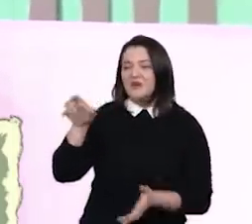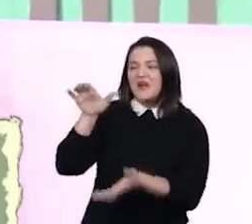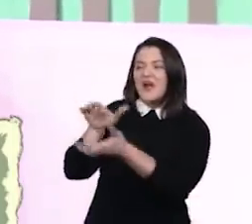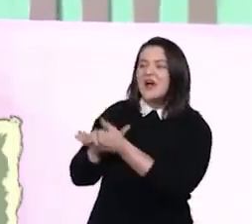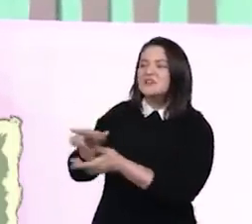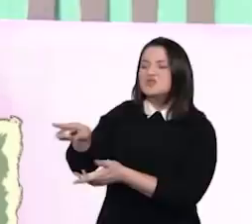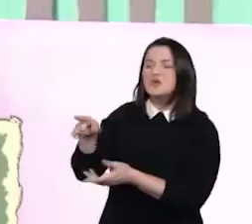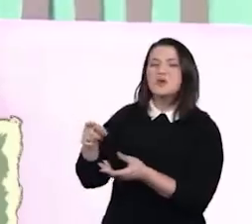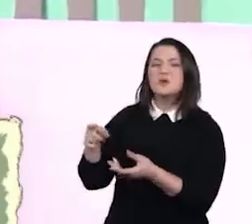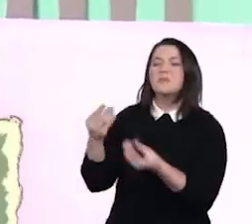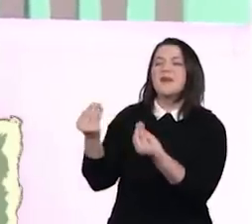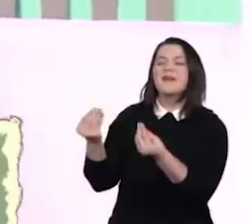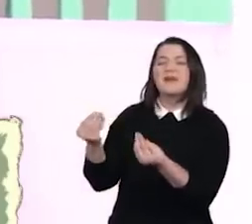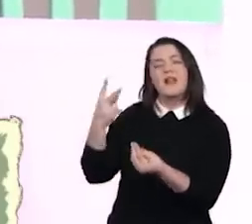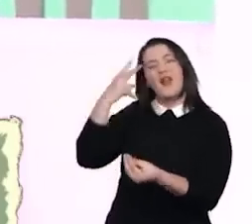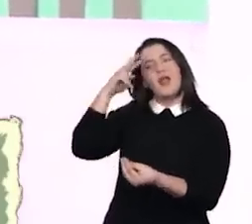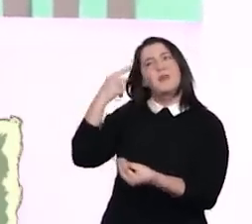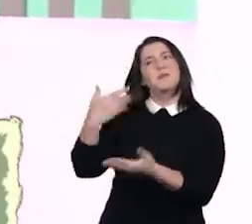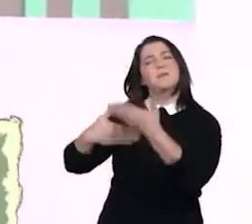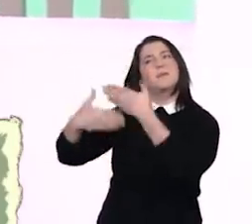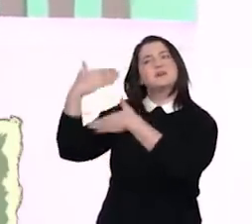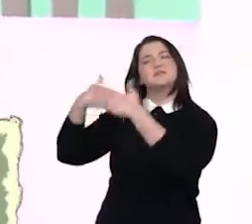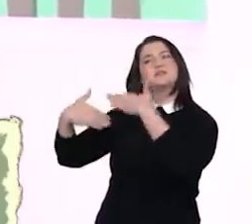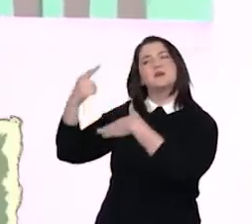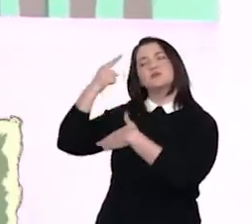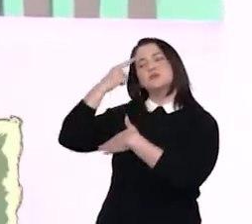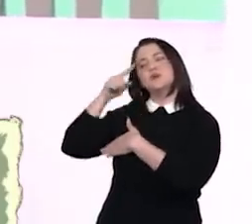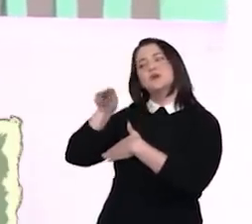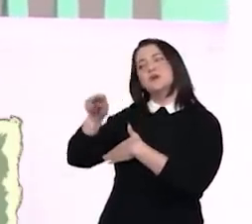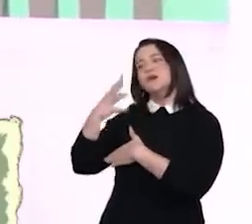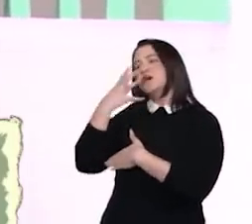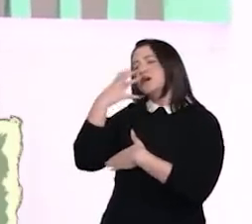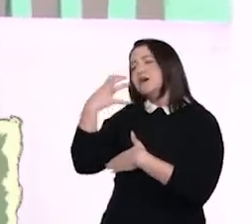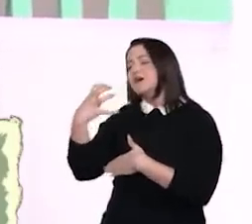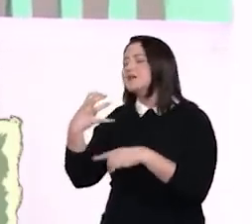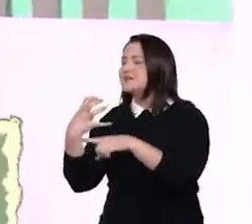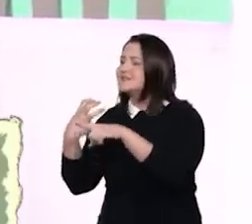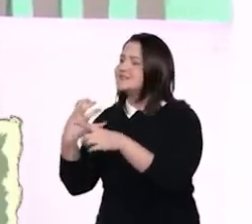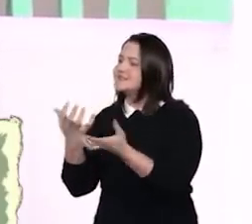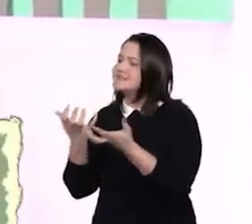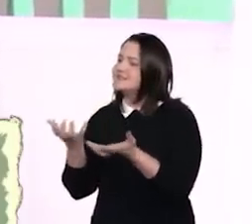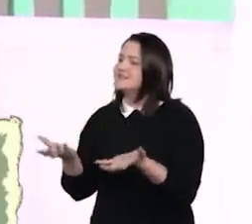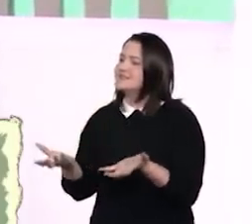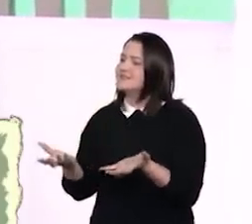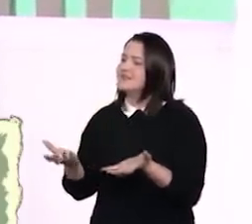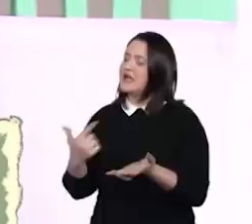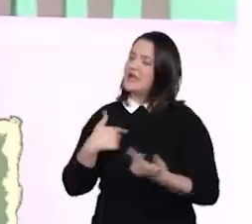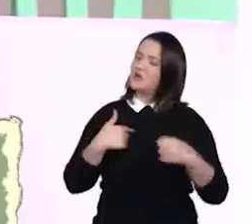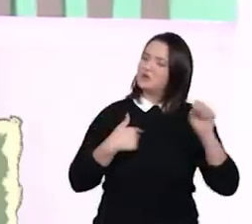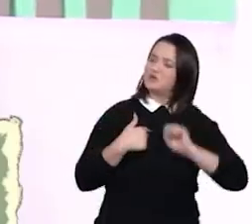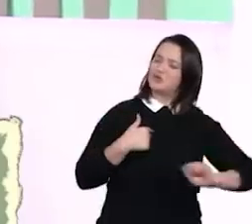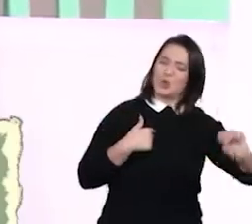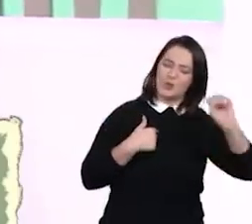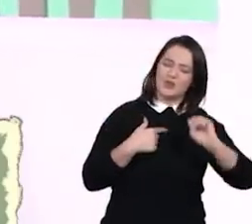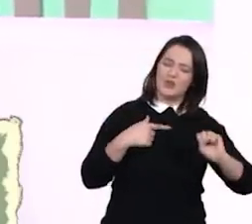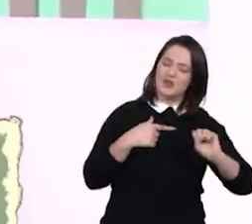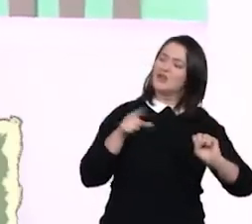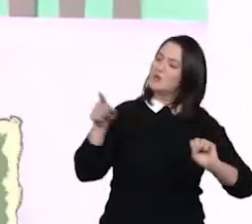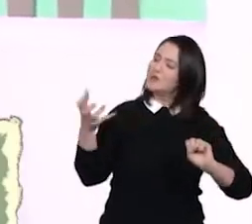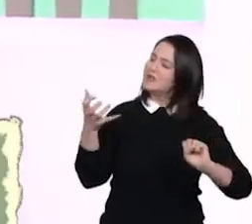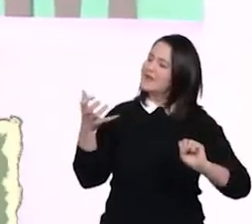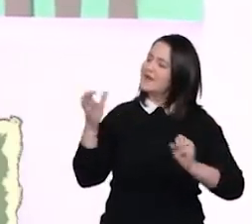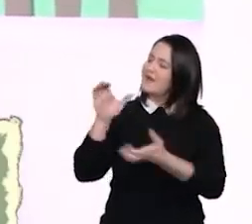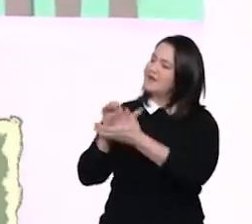lado. Lembre o que fez você um dia decidir abrir mão da sua vida de solteiro para estar neste